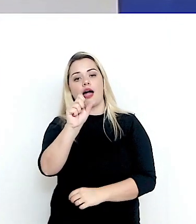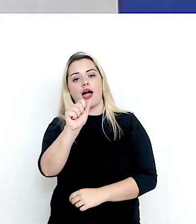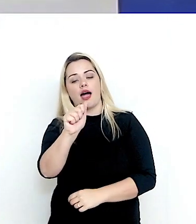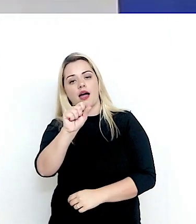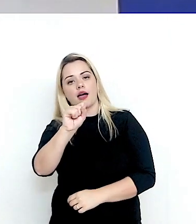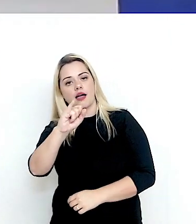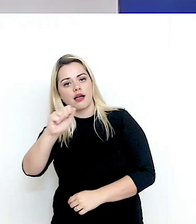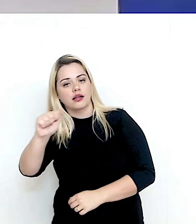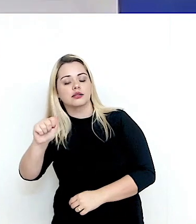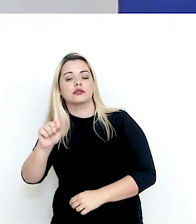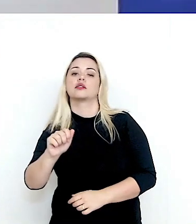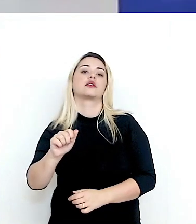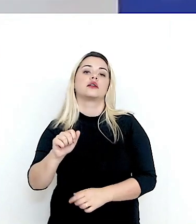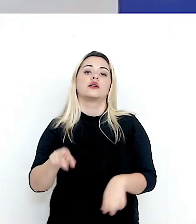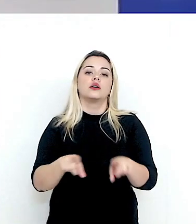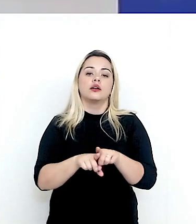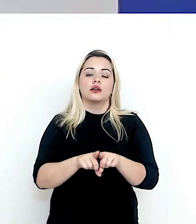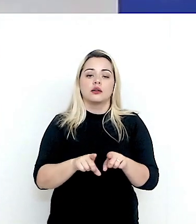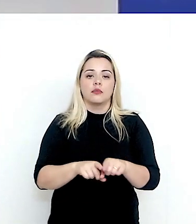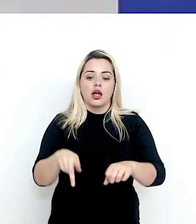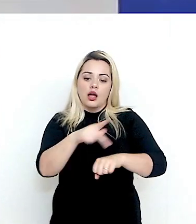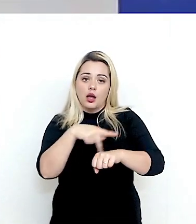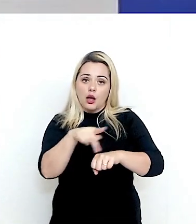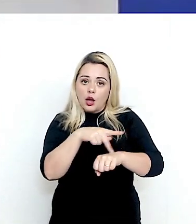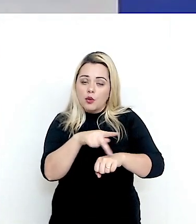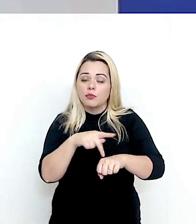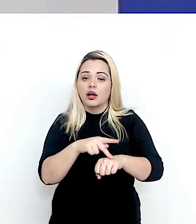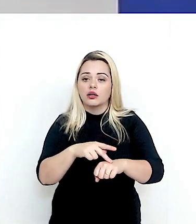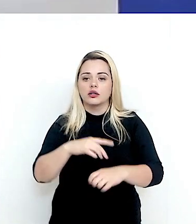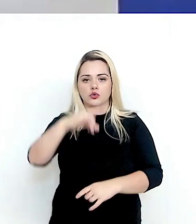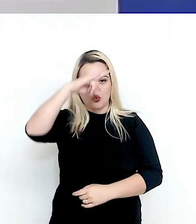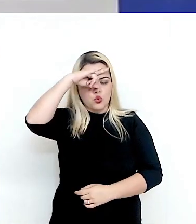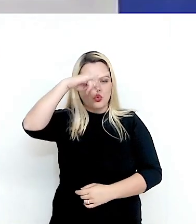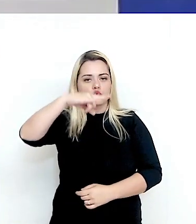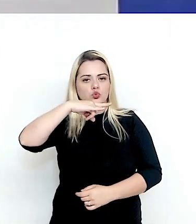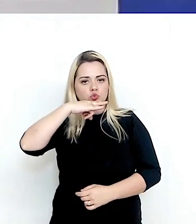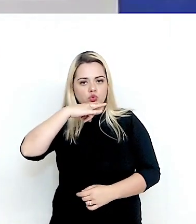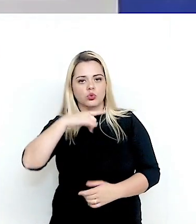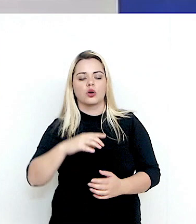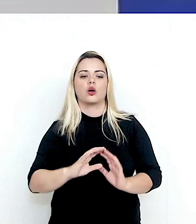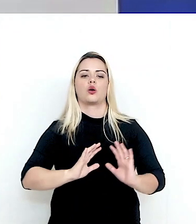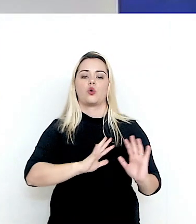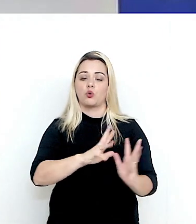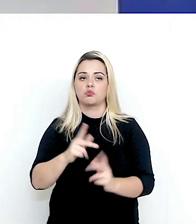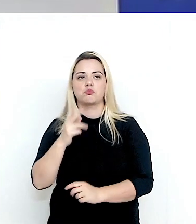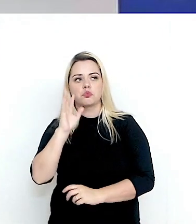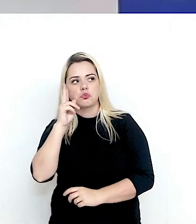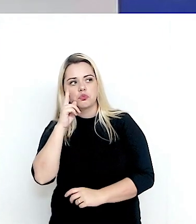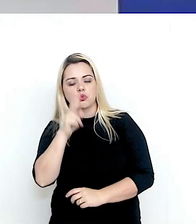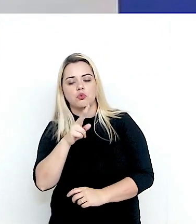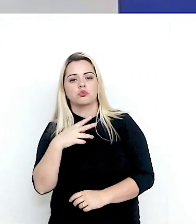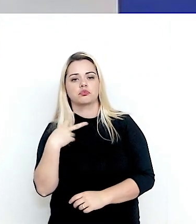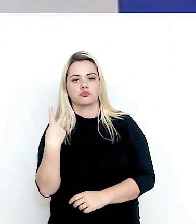integram esta iniciativa os seus países do acessível Cazaquistão República que ele diz tajiquistão